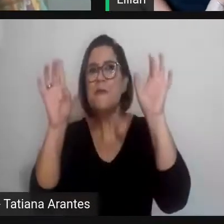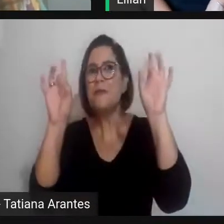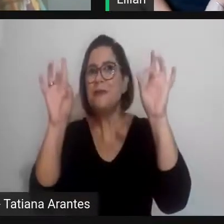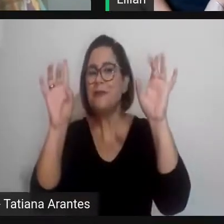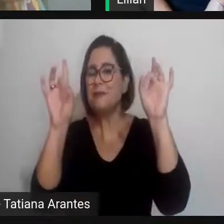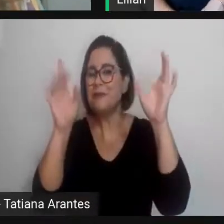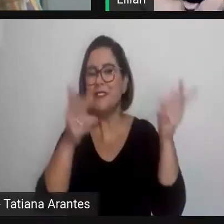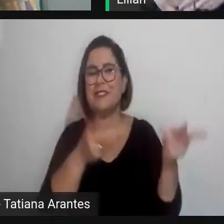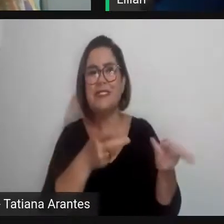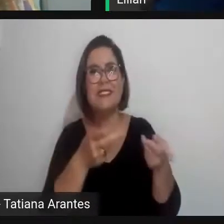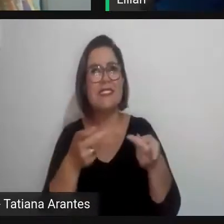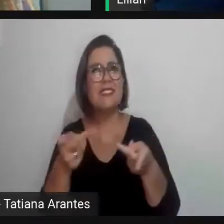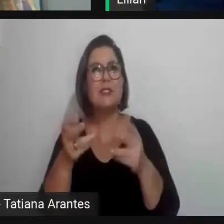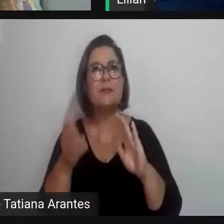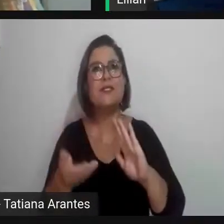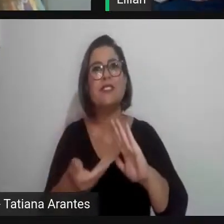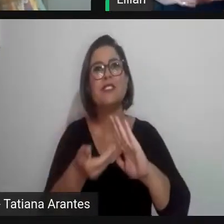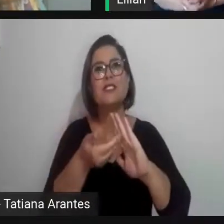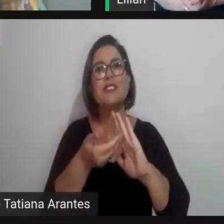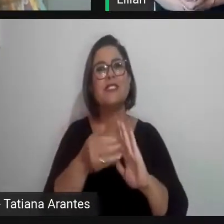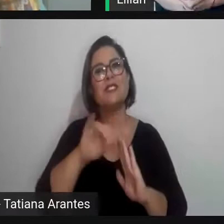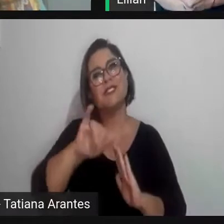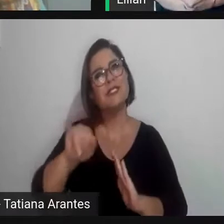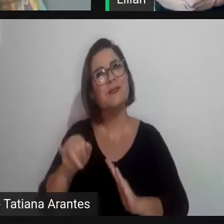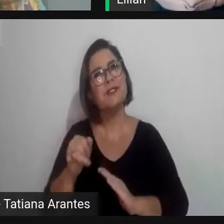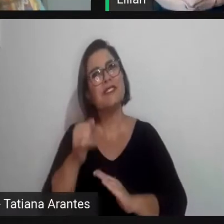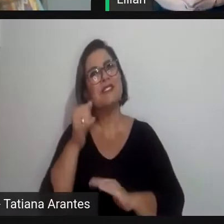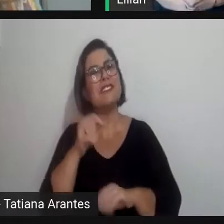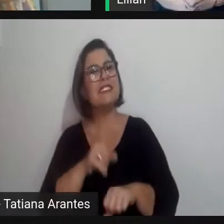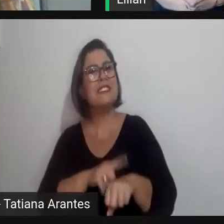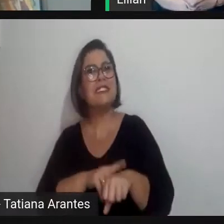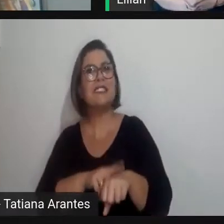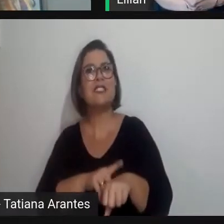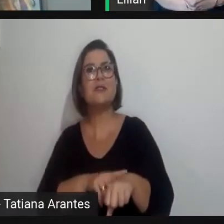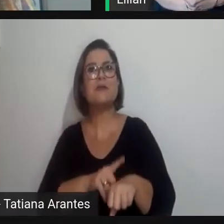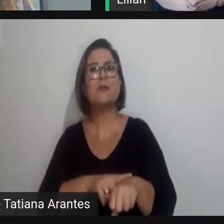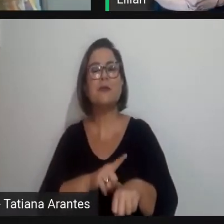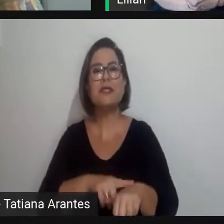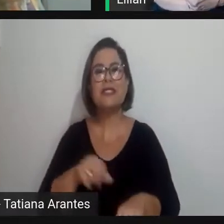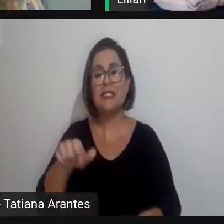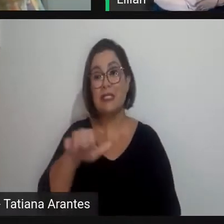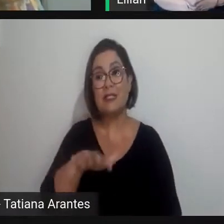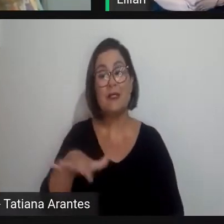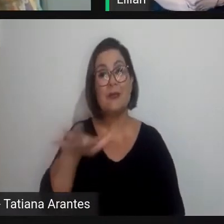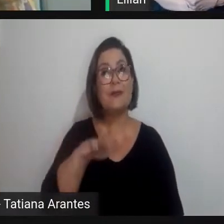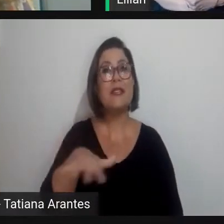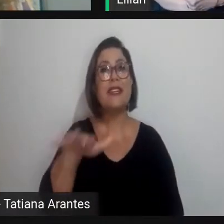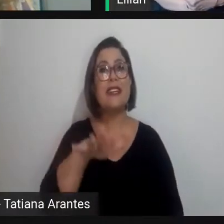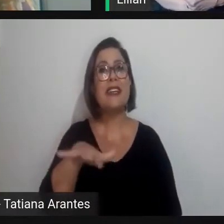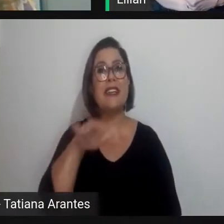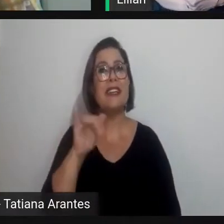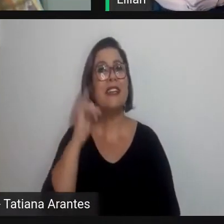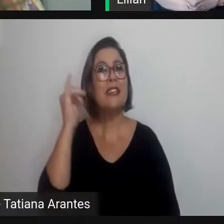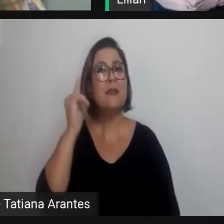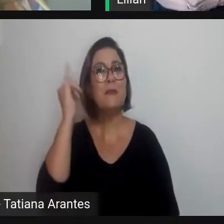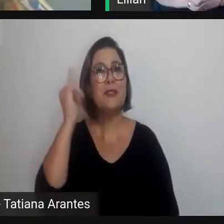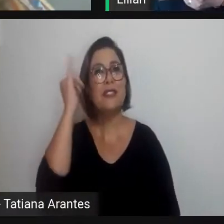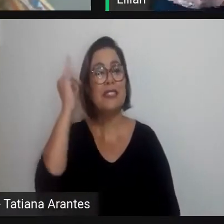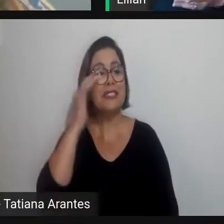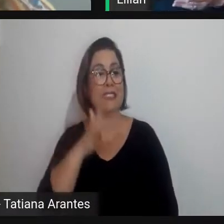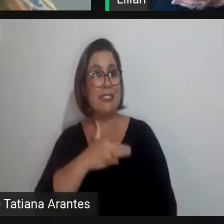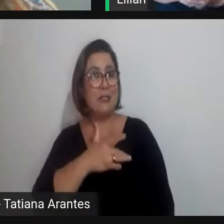Câmara e pela oportunidade de estar atuando numa área tão importante para a saúde do trabalhador,